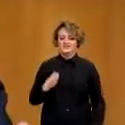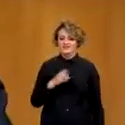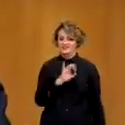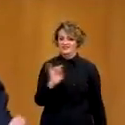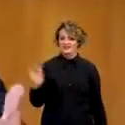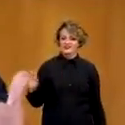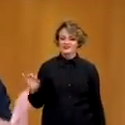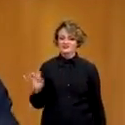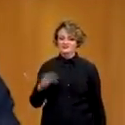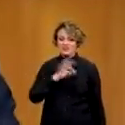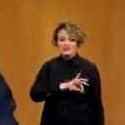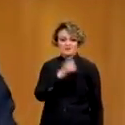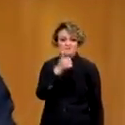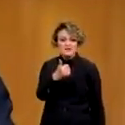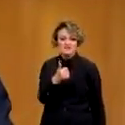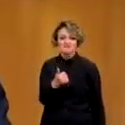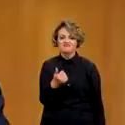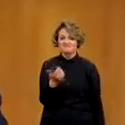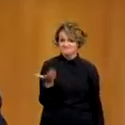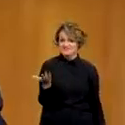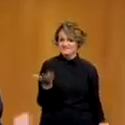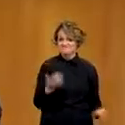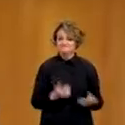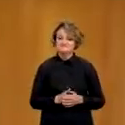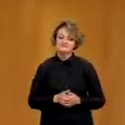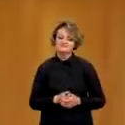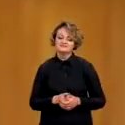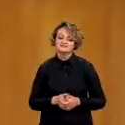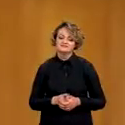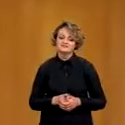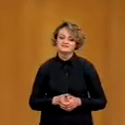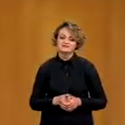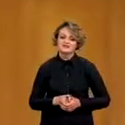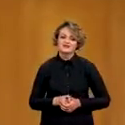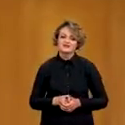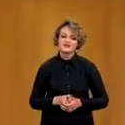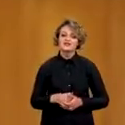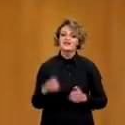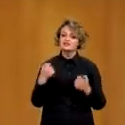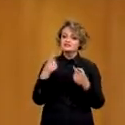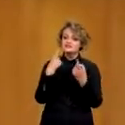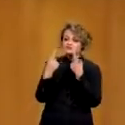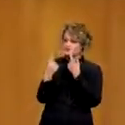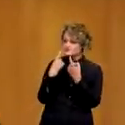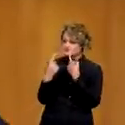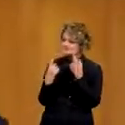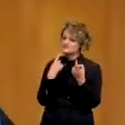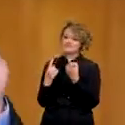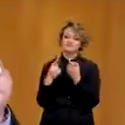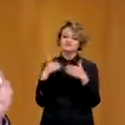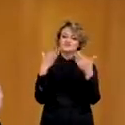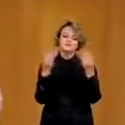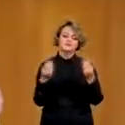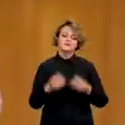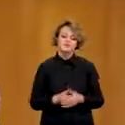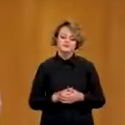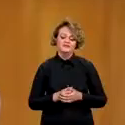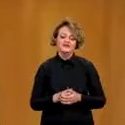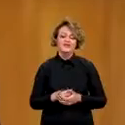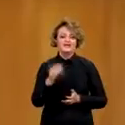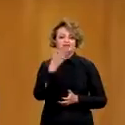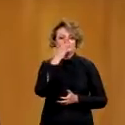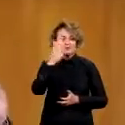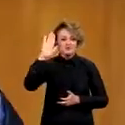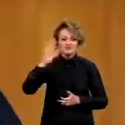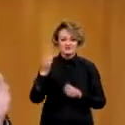ganhe salário, ganhe uma renda razoável. Então, é preciso que a gente discuta com o mundo desenvolvido. Eles prometeram dar